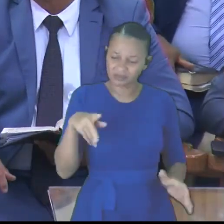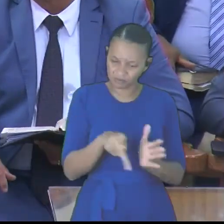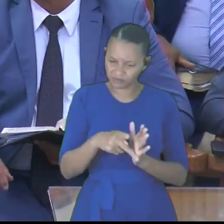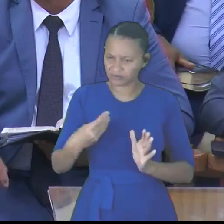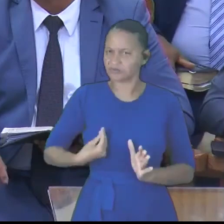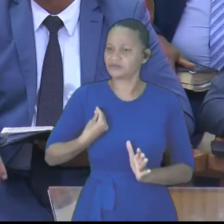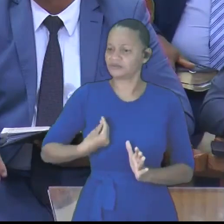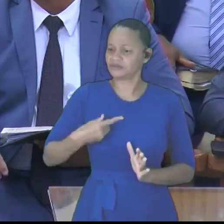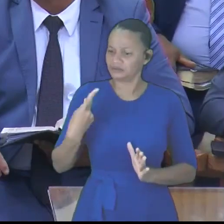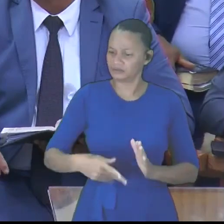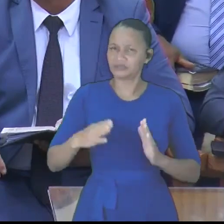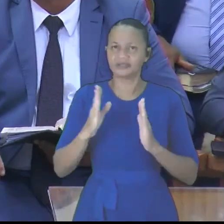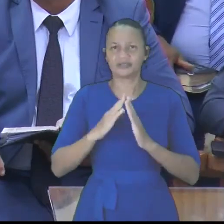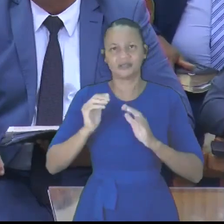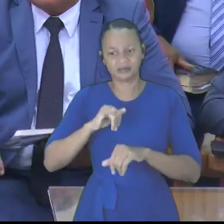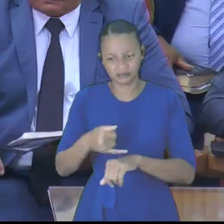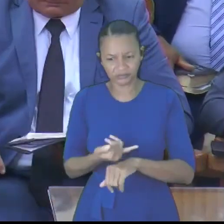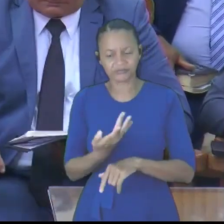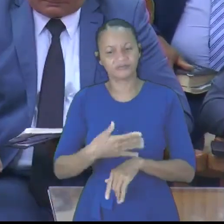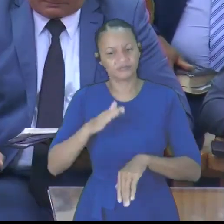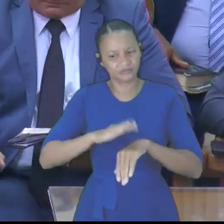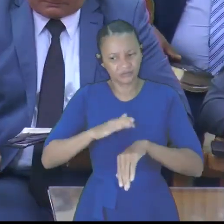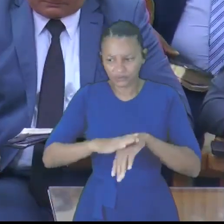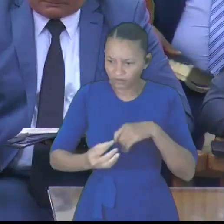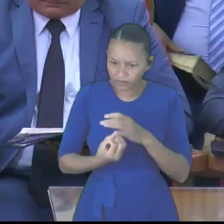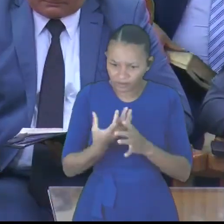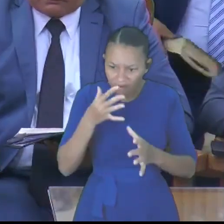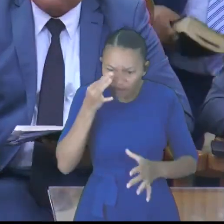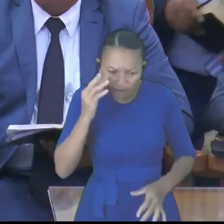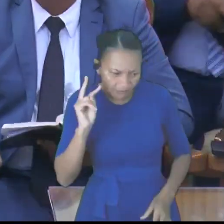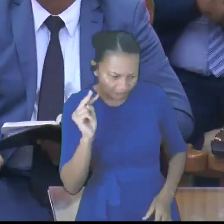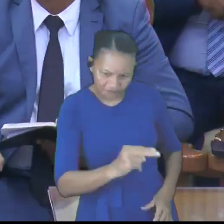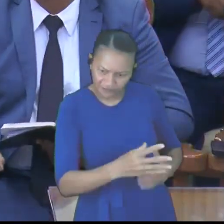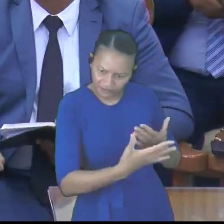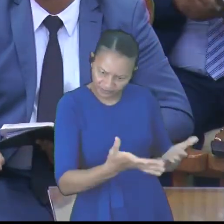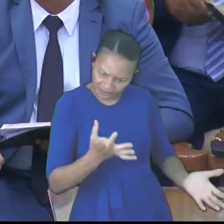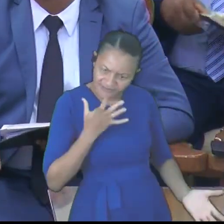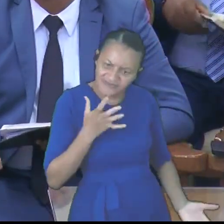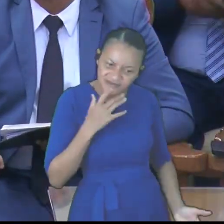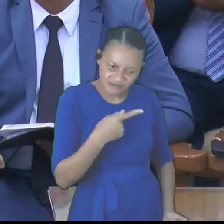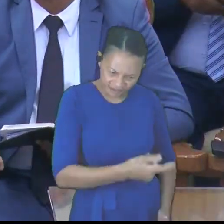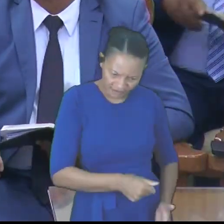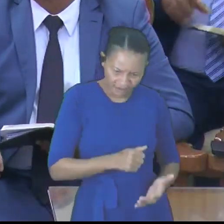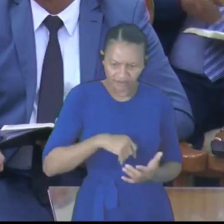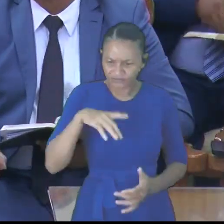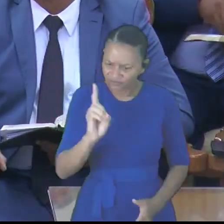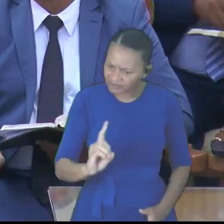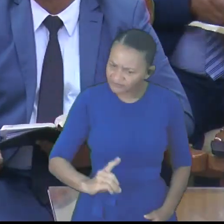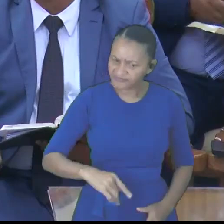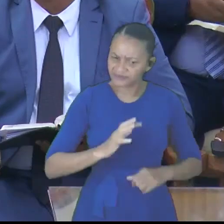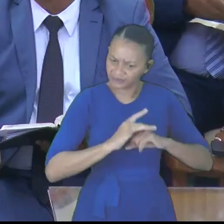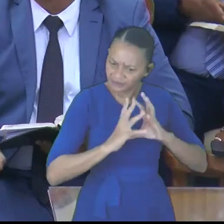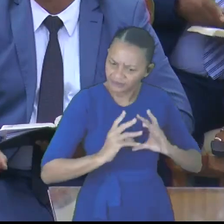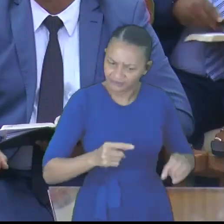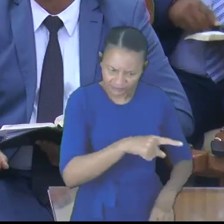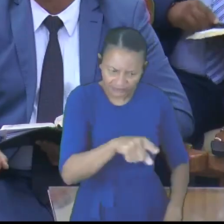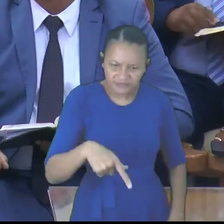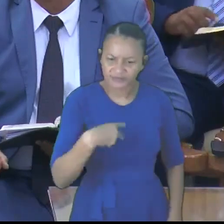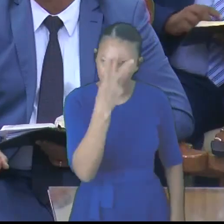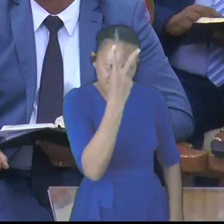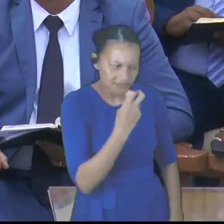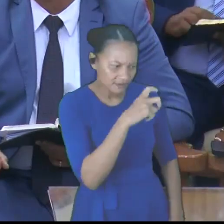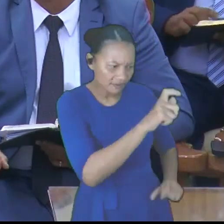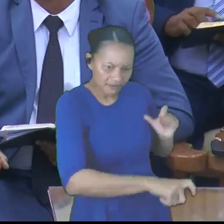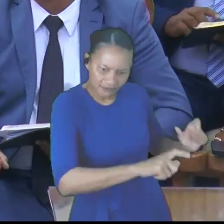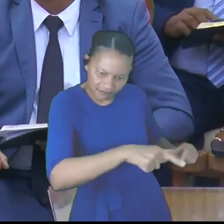Jerusalém. Foi feito no meio de vocês. Vocês conhecem os aleijados que ele curou. Vocês conhecem os cegos que